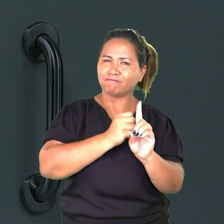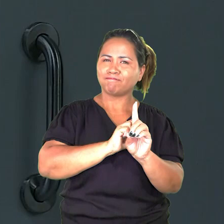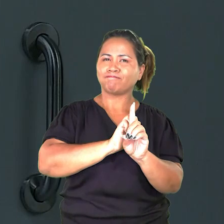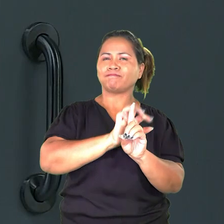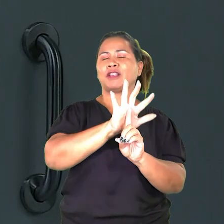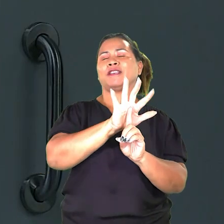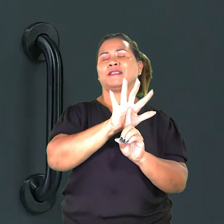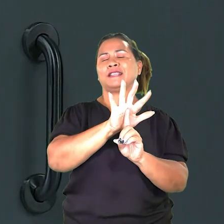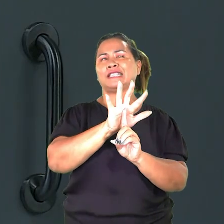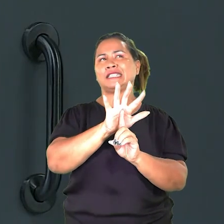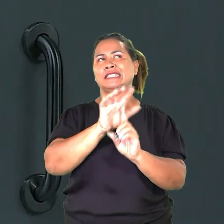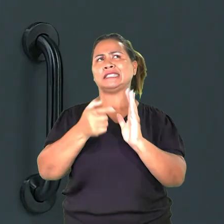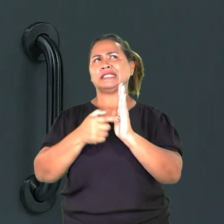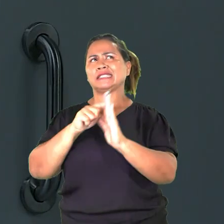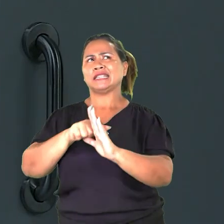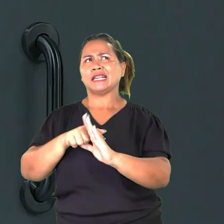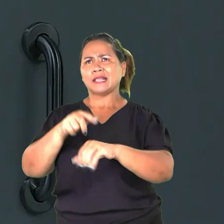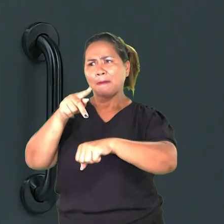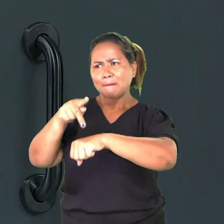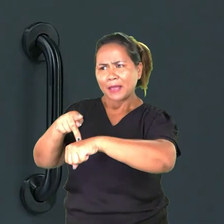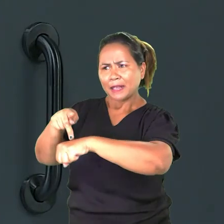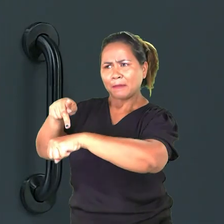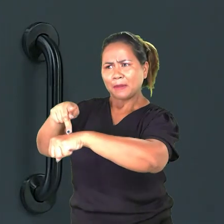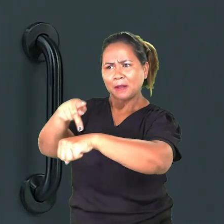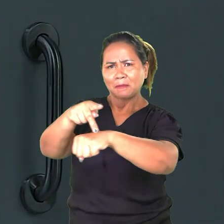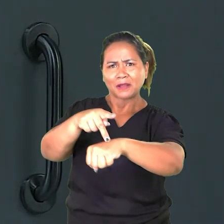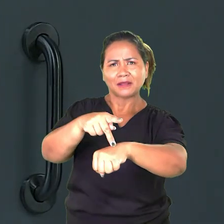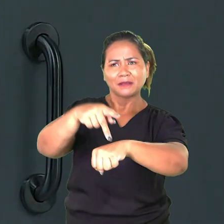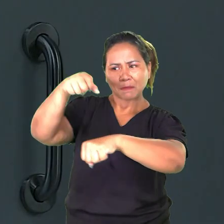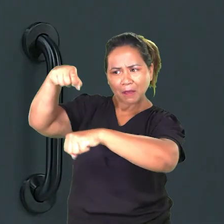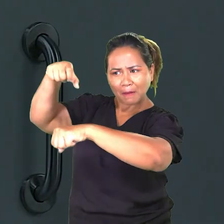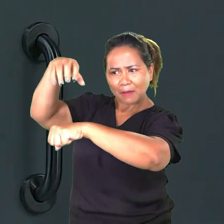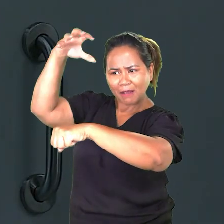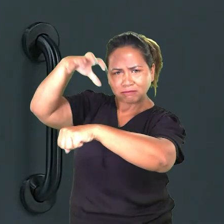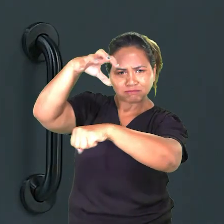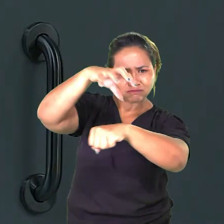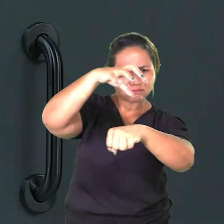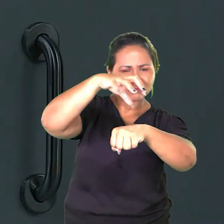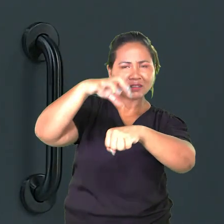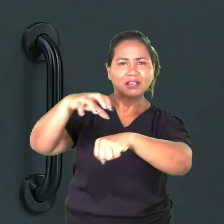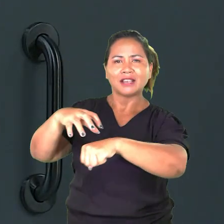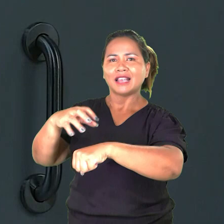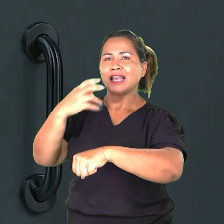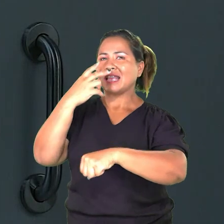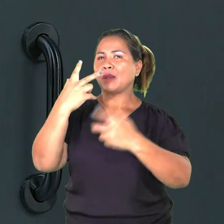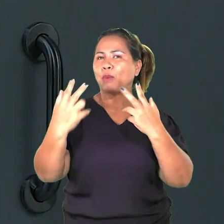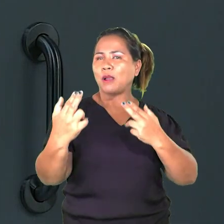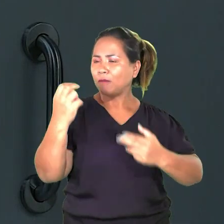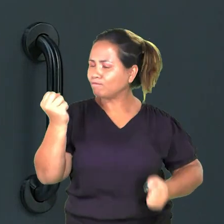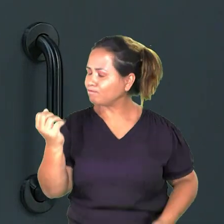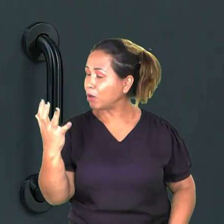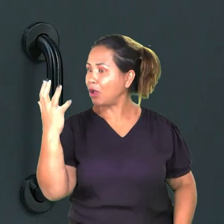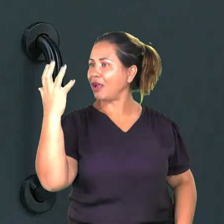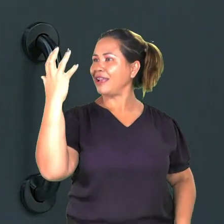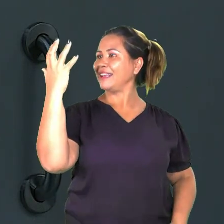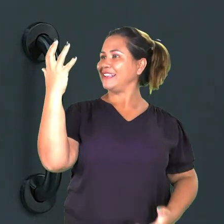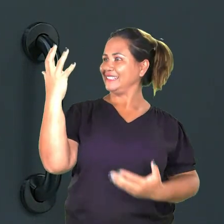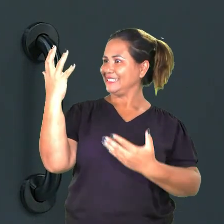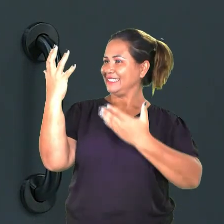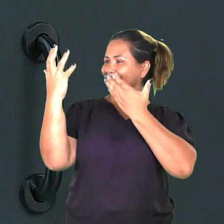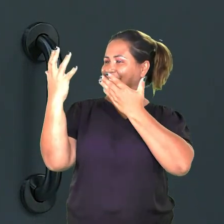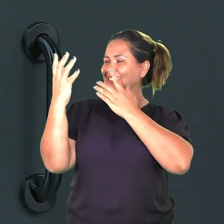refletir. Diz ele: cada pedra molhada é um velho espelho, e em cada